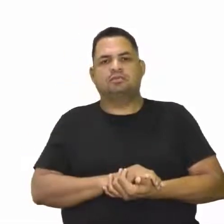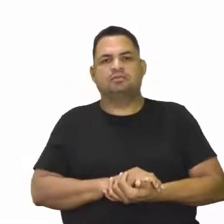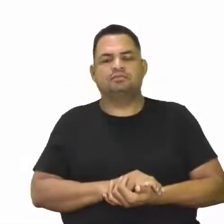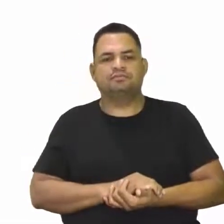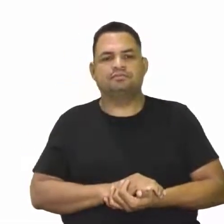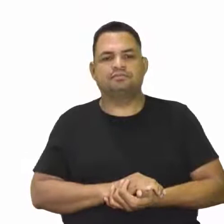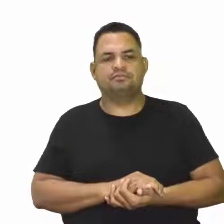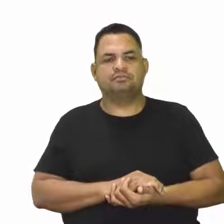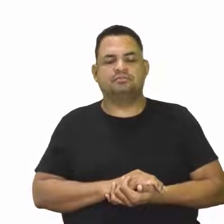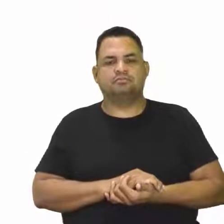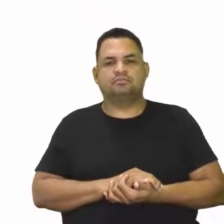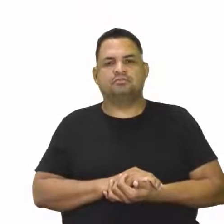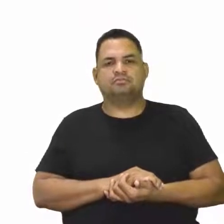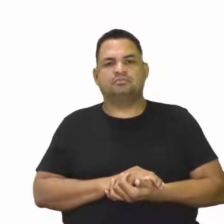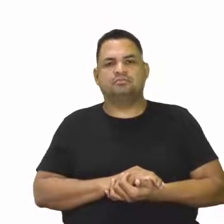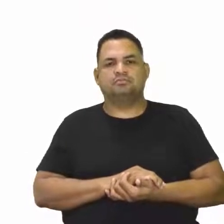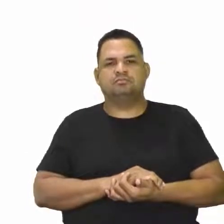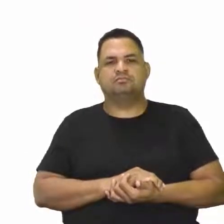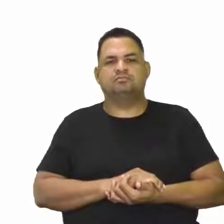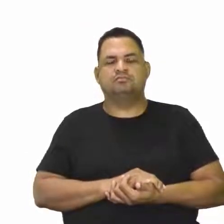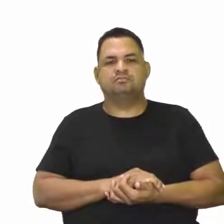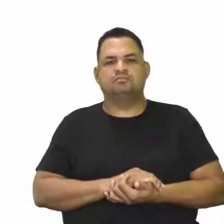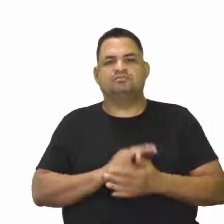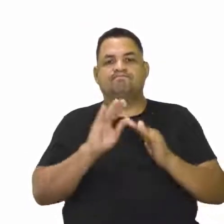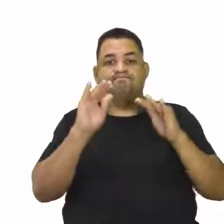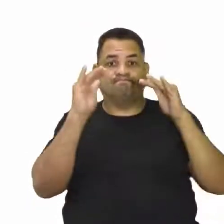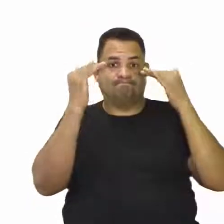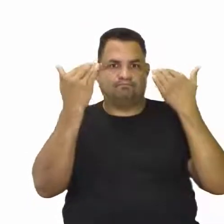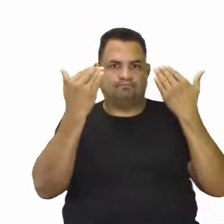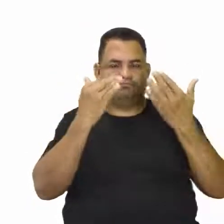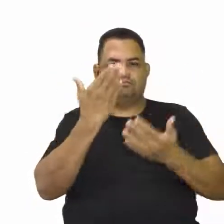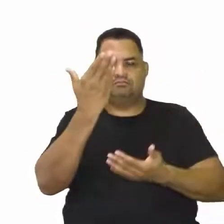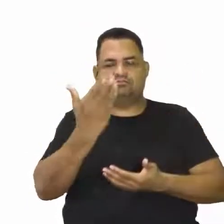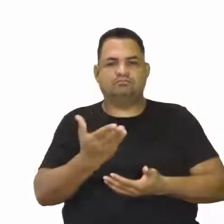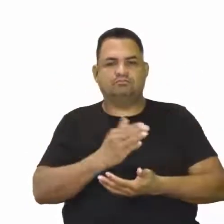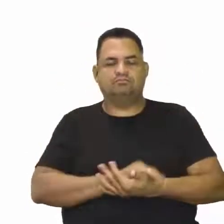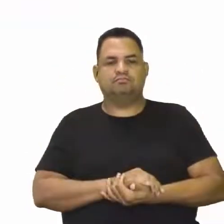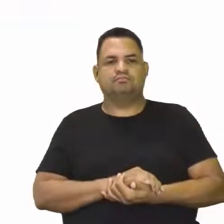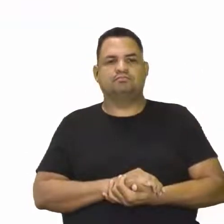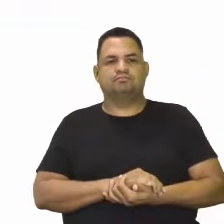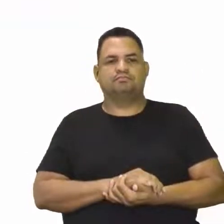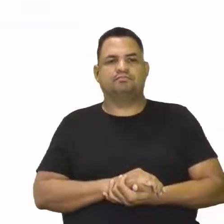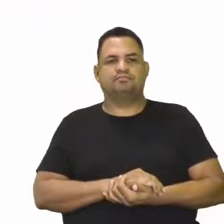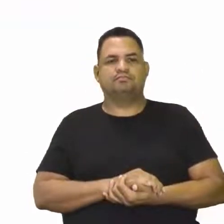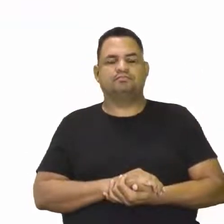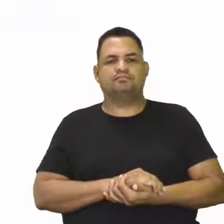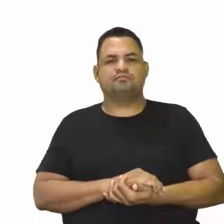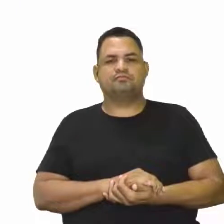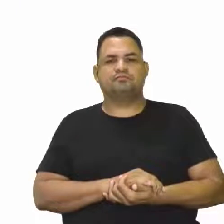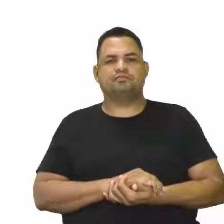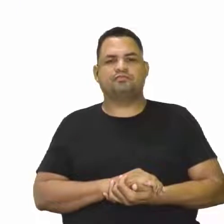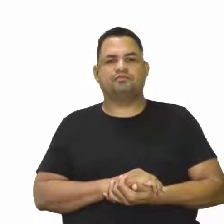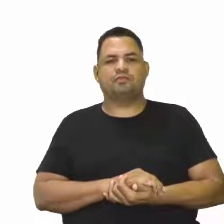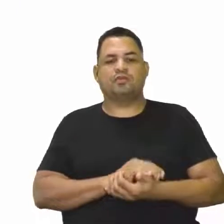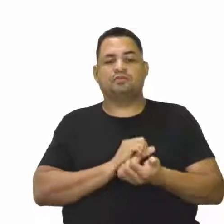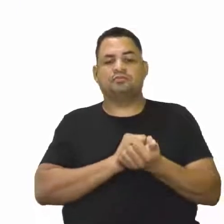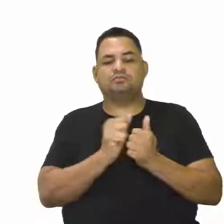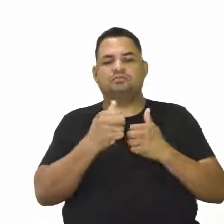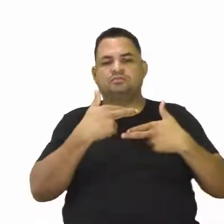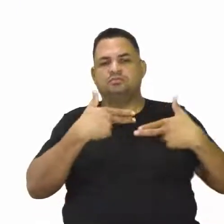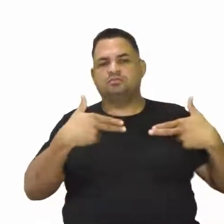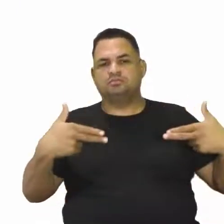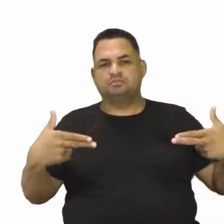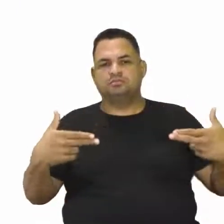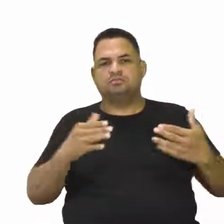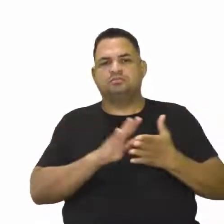Atenção! Todas as vezes que vocês verem esse é para vocês prestarem bastante atenção. Com meios de transporte ou